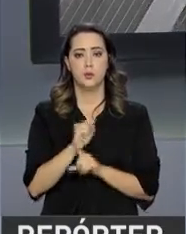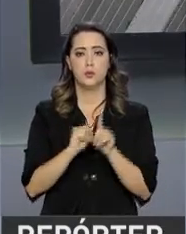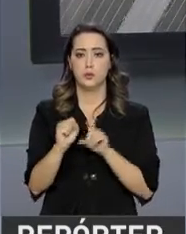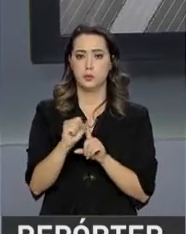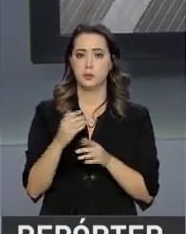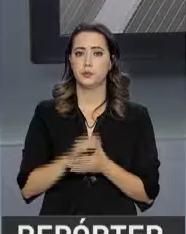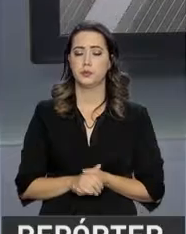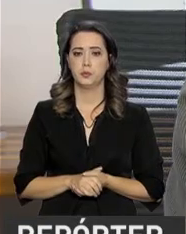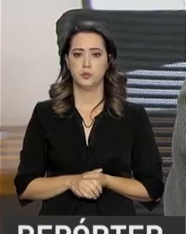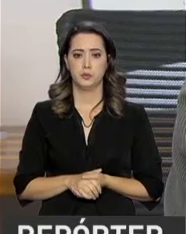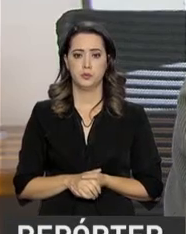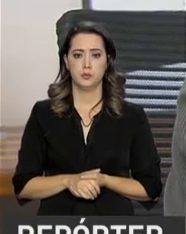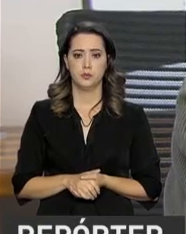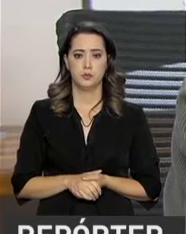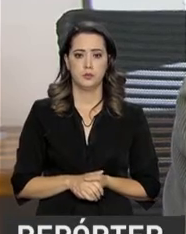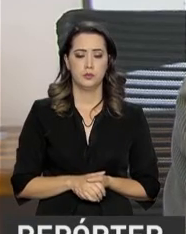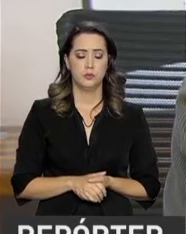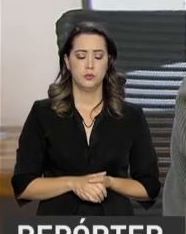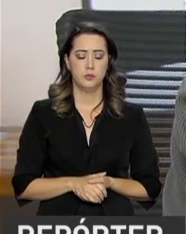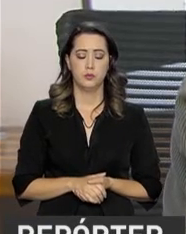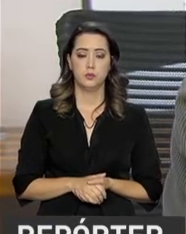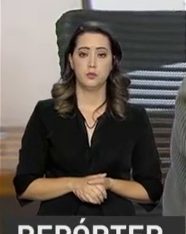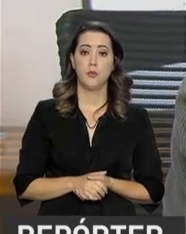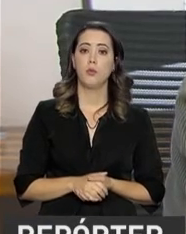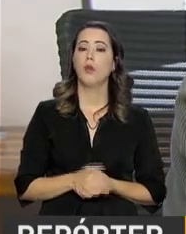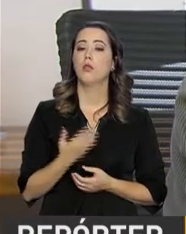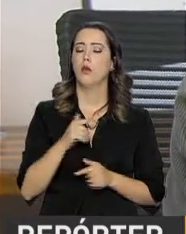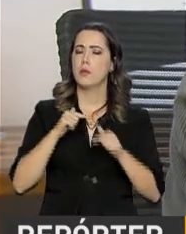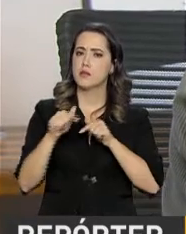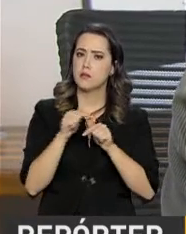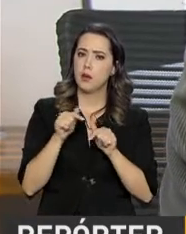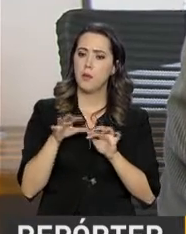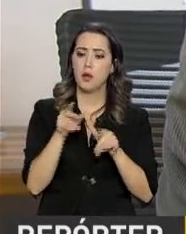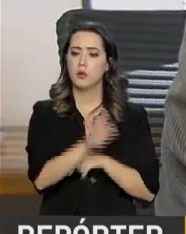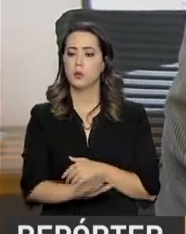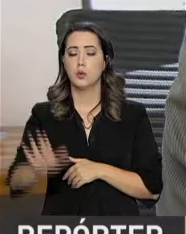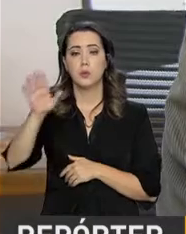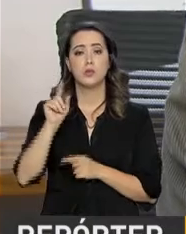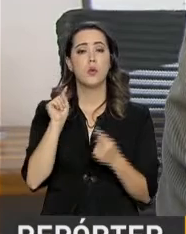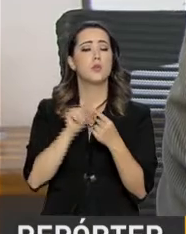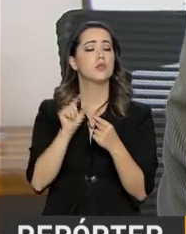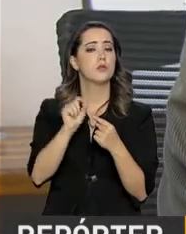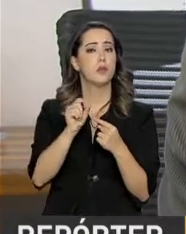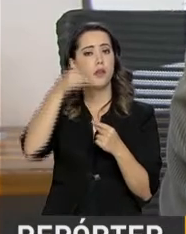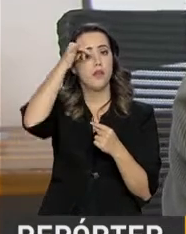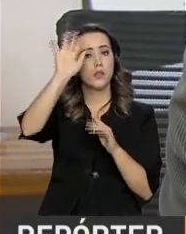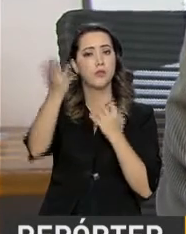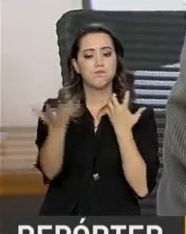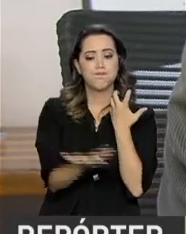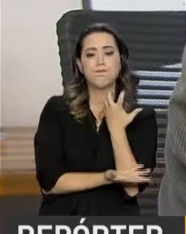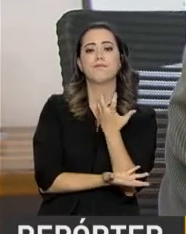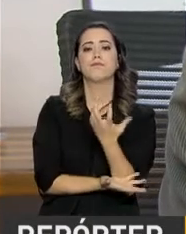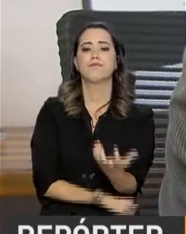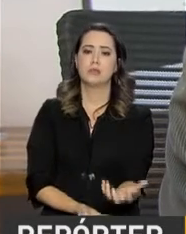civil essa mobilização tem por objetivo combater o desmatamento ilegal nós temos